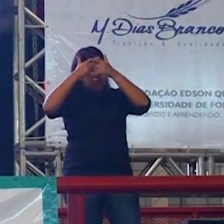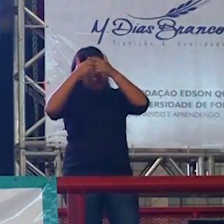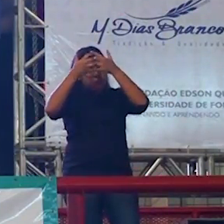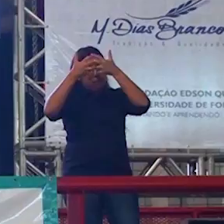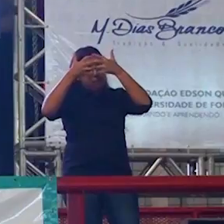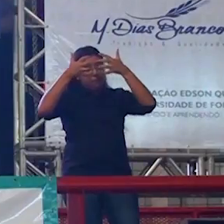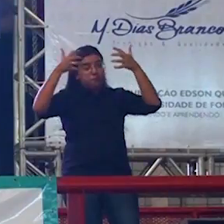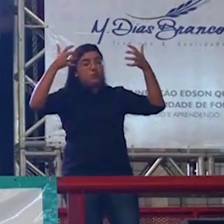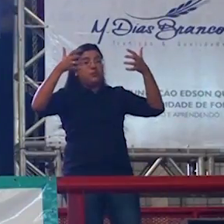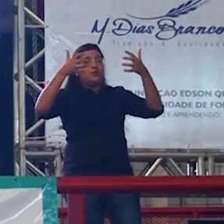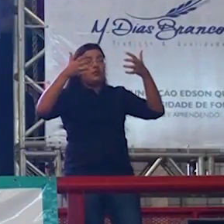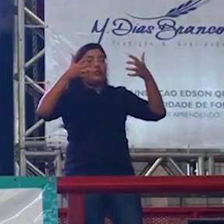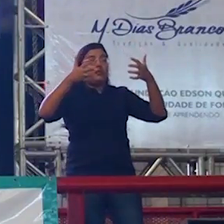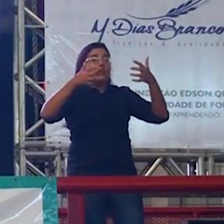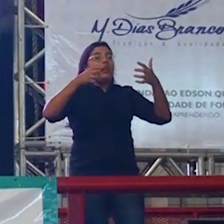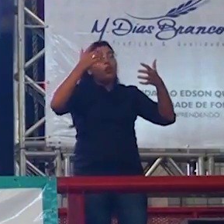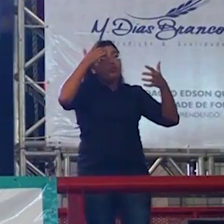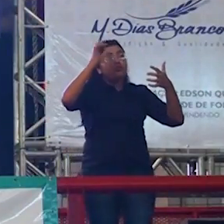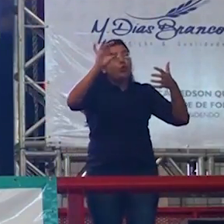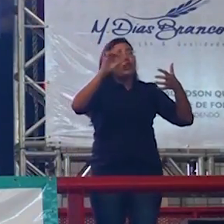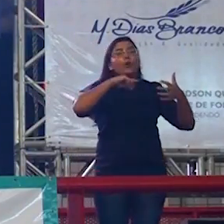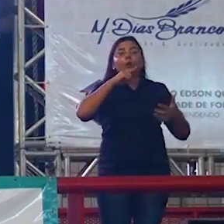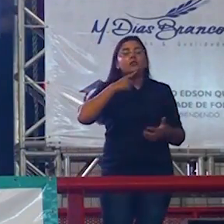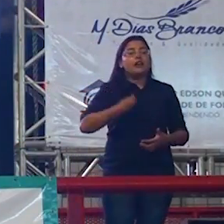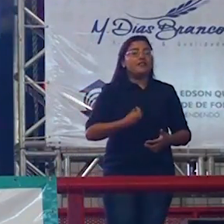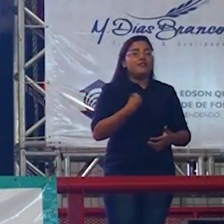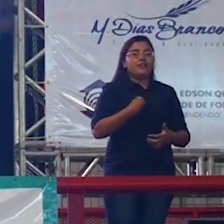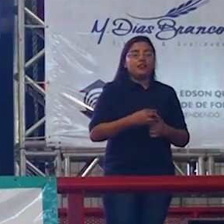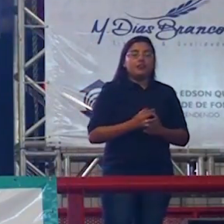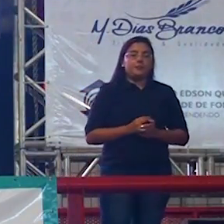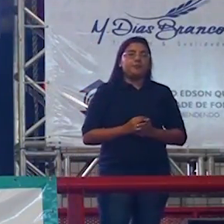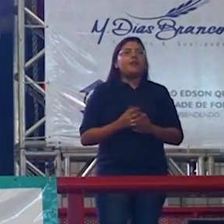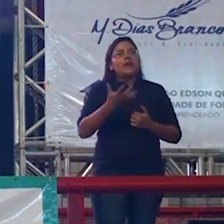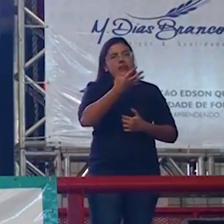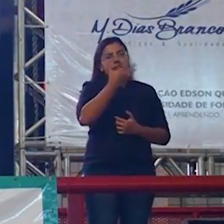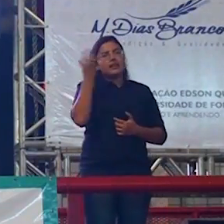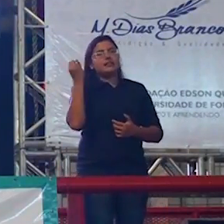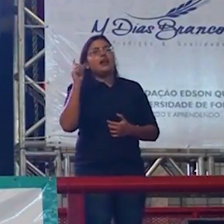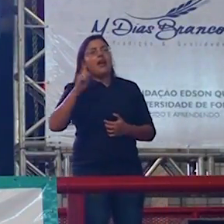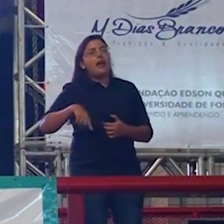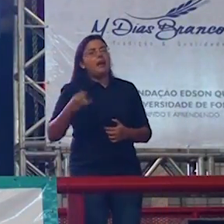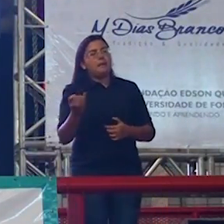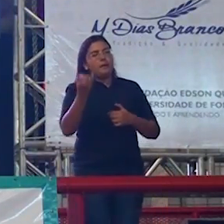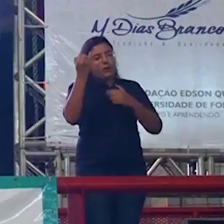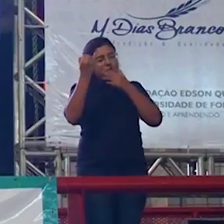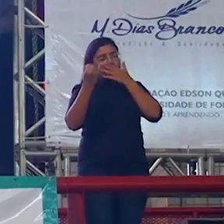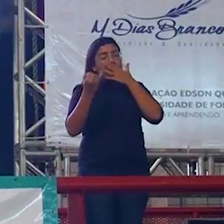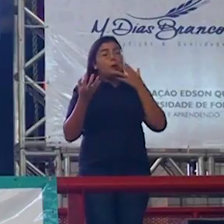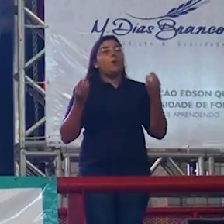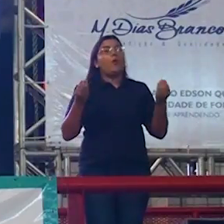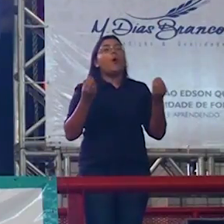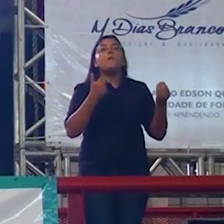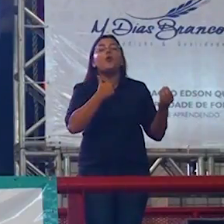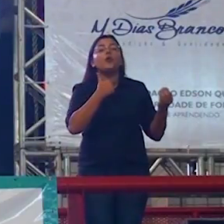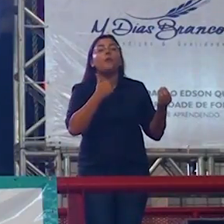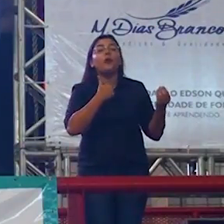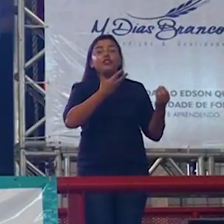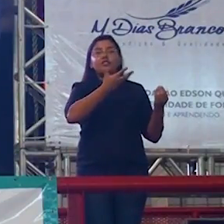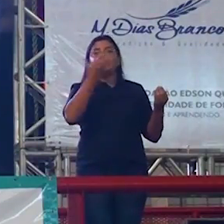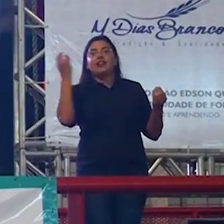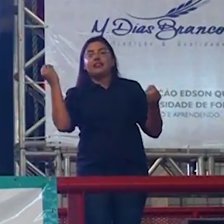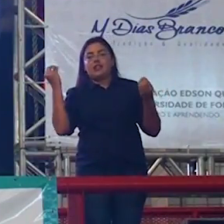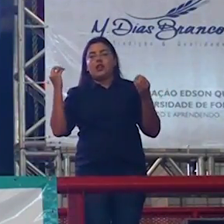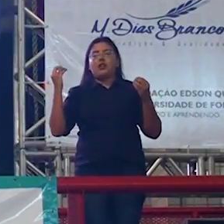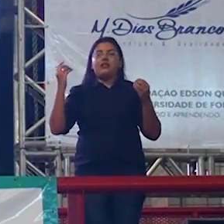cabeça dela e ela praticamente não consegue viver. Então esquecer é importante, mas agora eu vou lhe ensinar como não esquecer